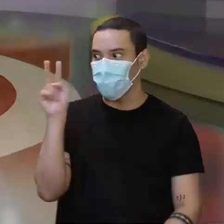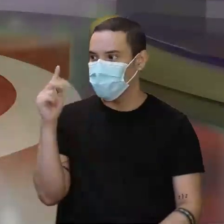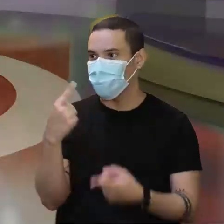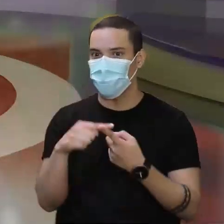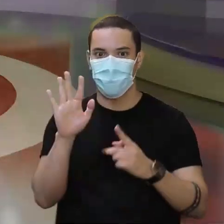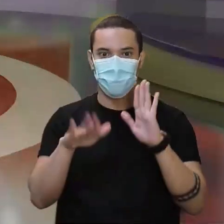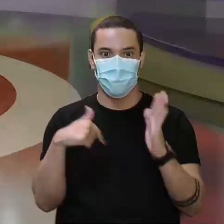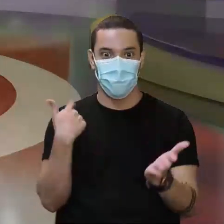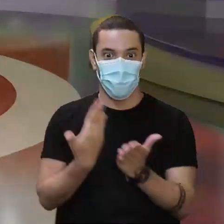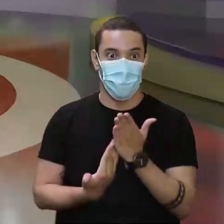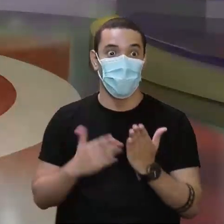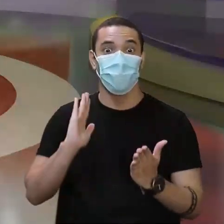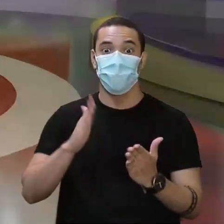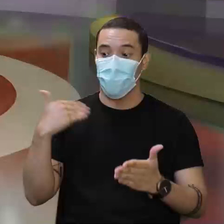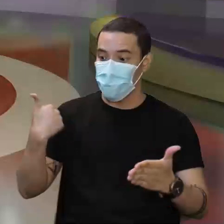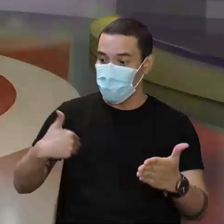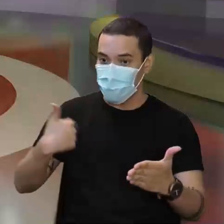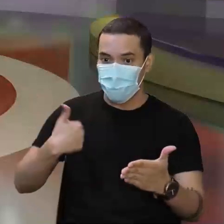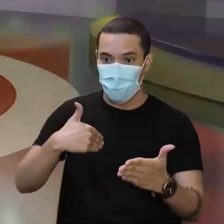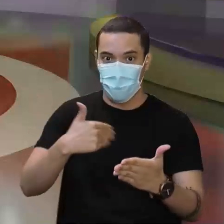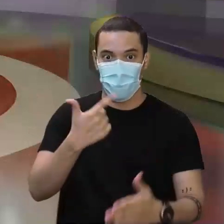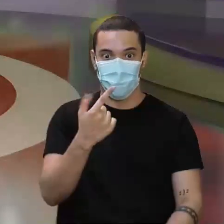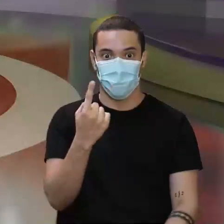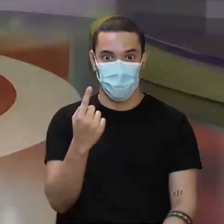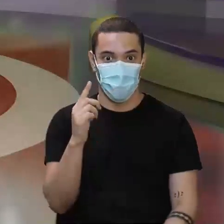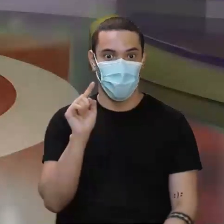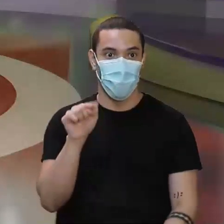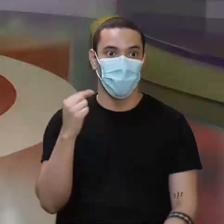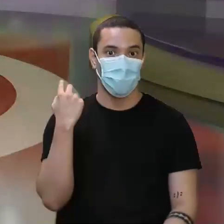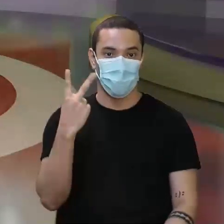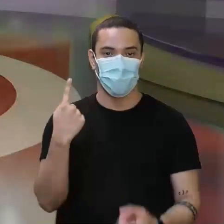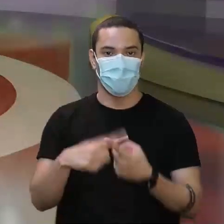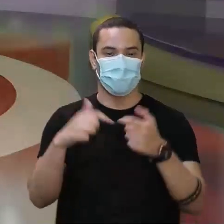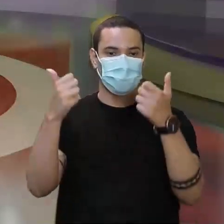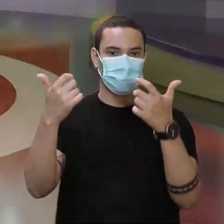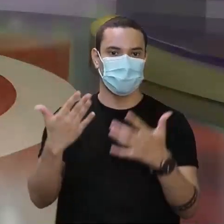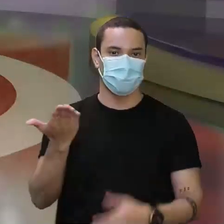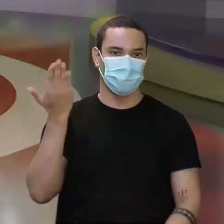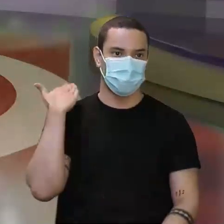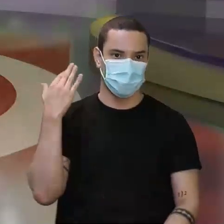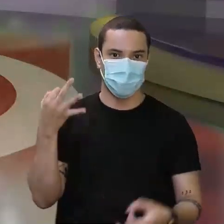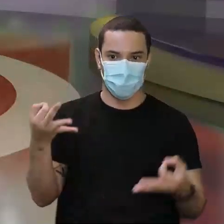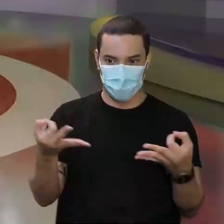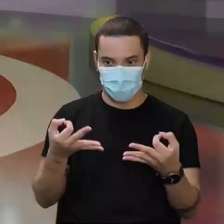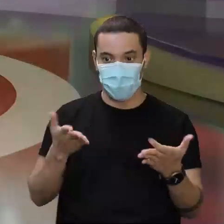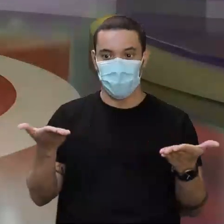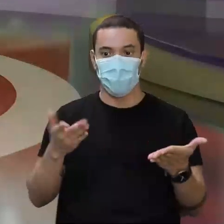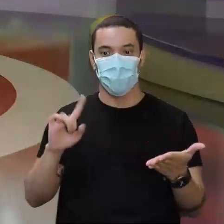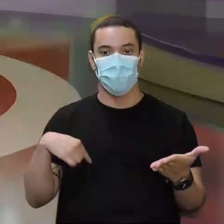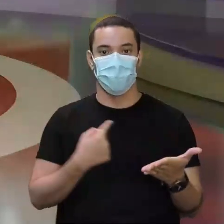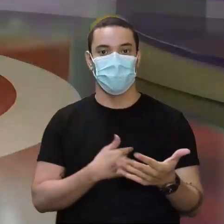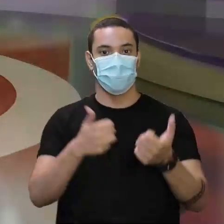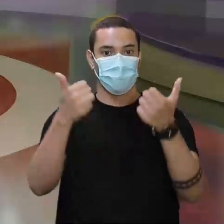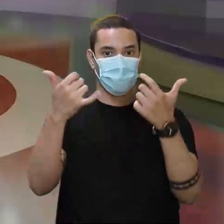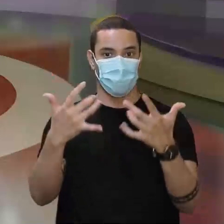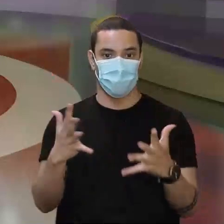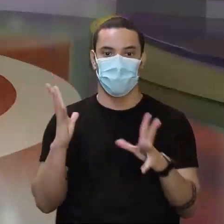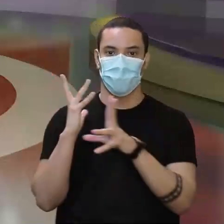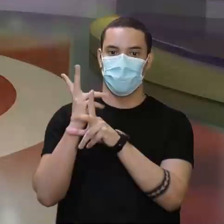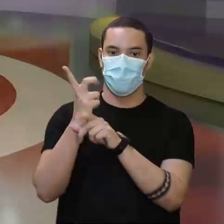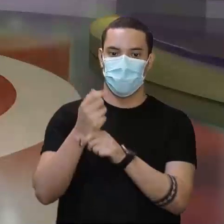estamos na 21.2, onde a gente falou sobre o past perfect, passado perfeito. E hoje nós vamos fazer review